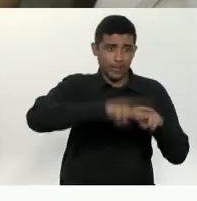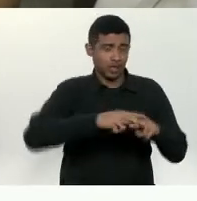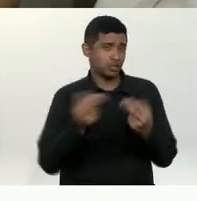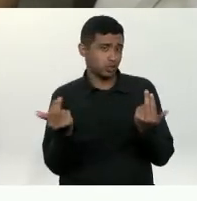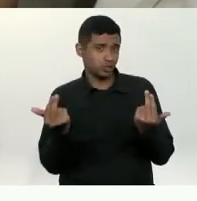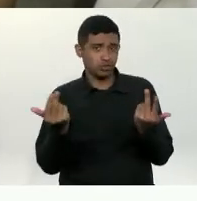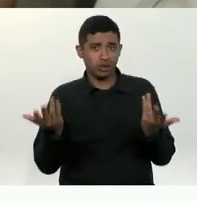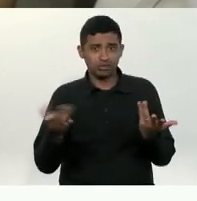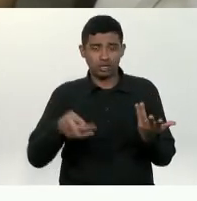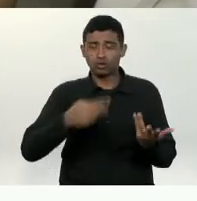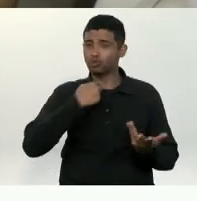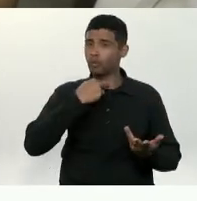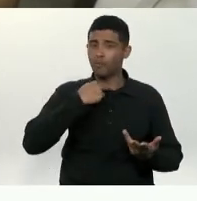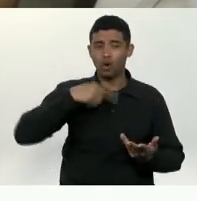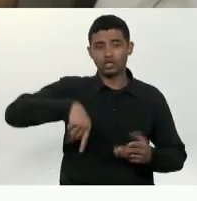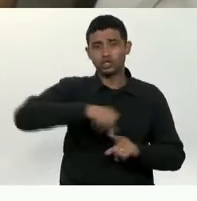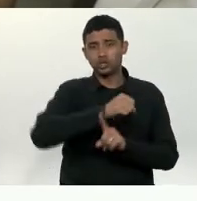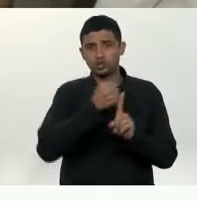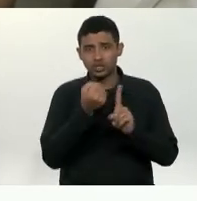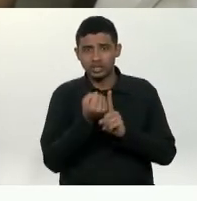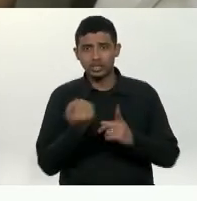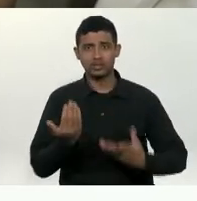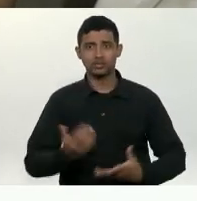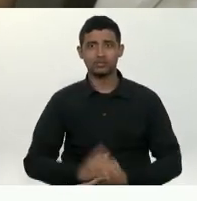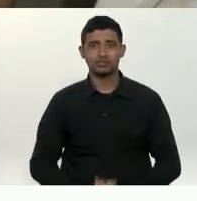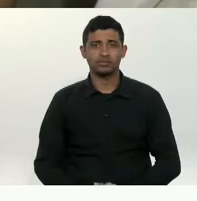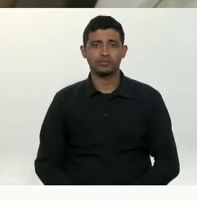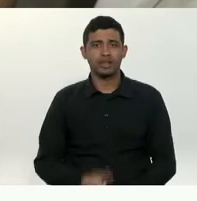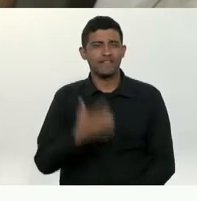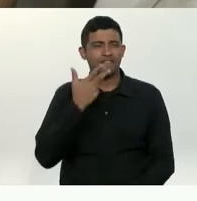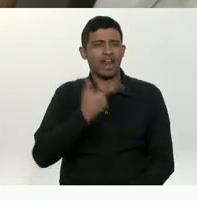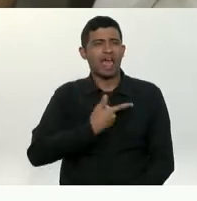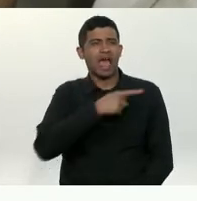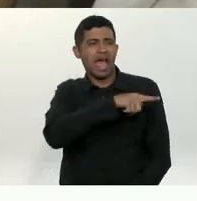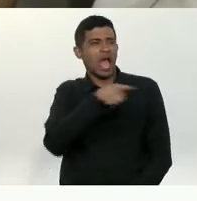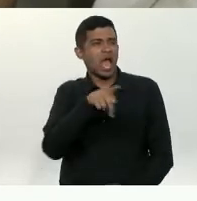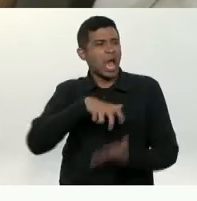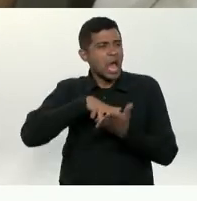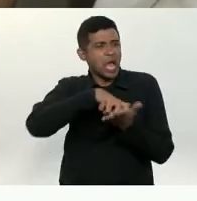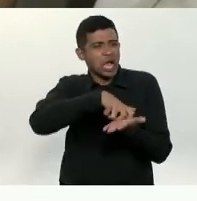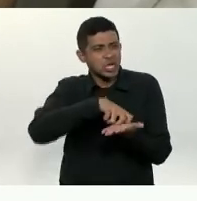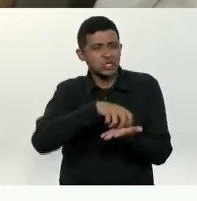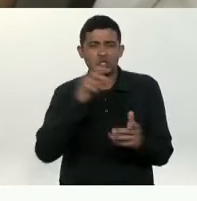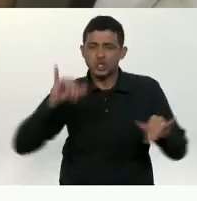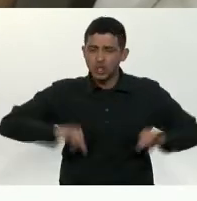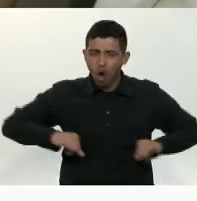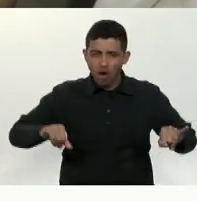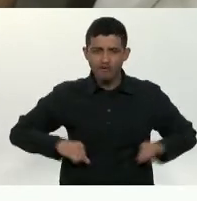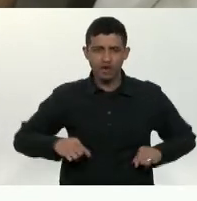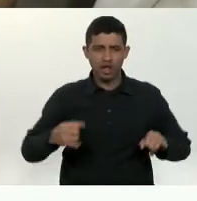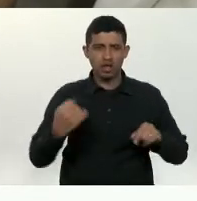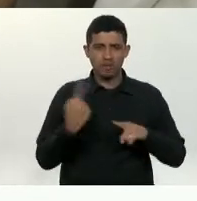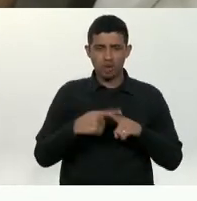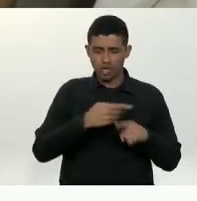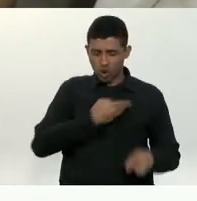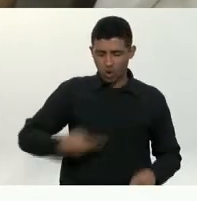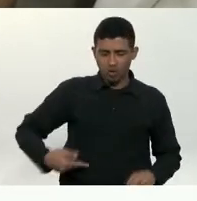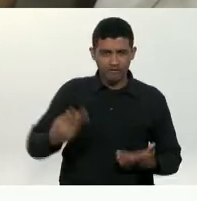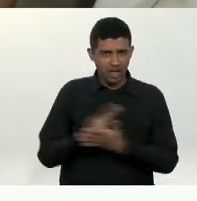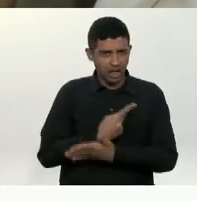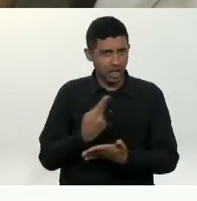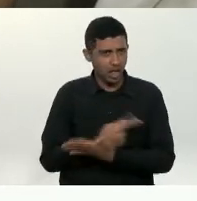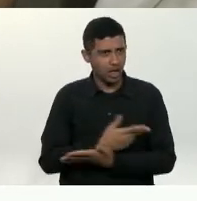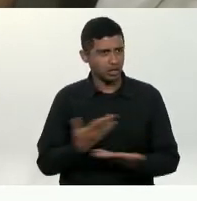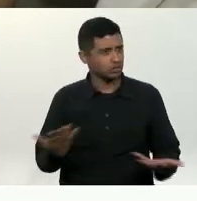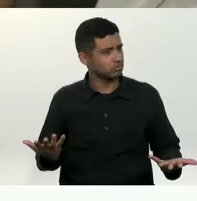a nossa sociedade, não pode essa geração pagar pelos erros dos governos anteriores sozinha, né? Há, no mínimo,